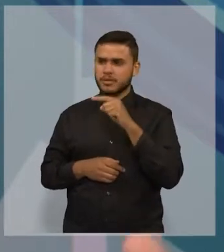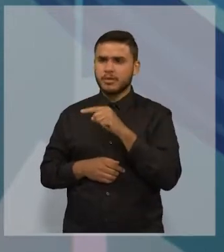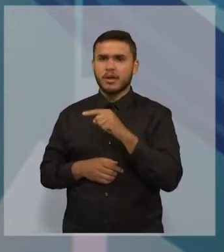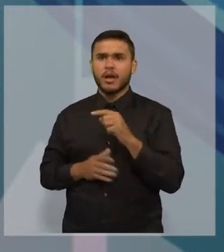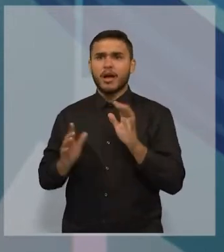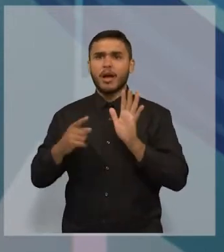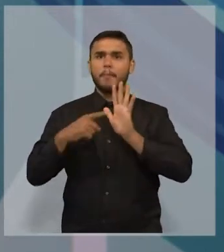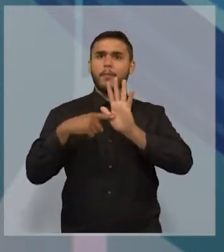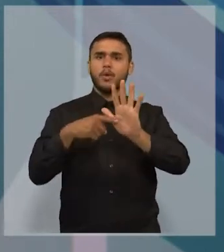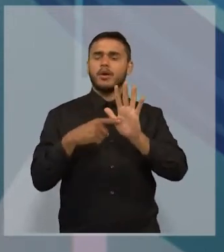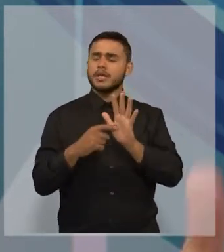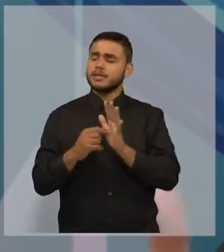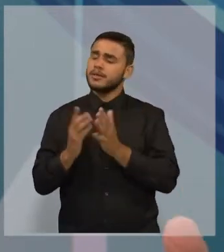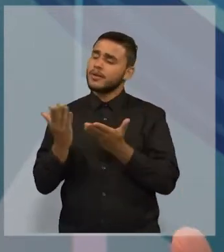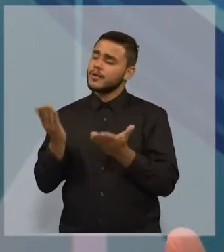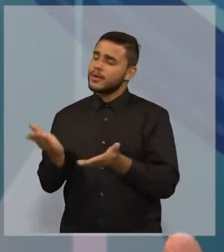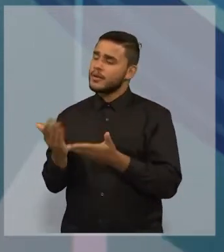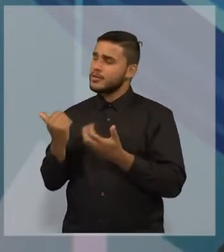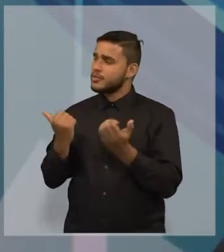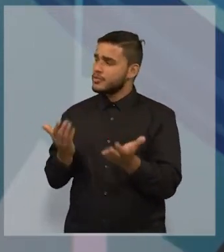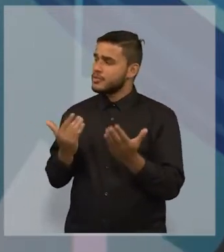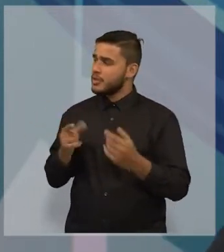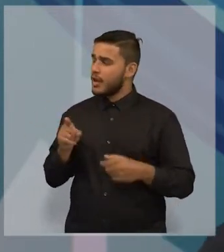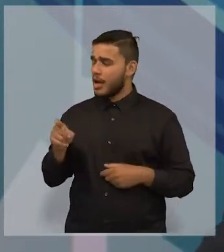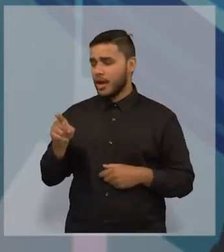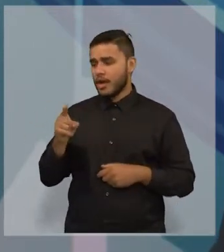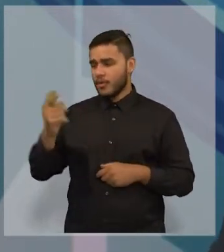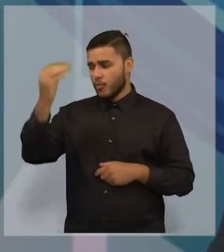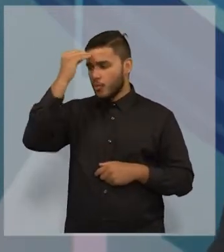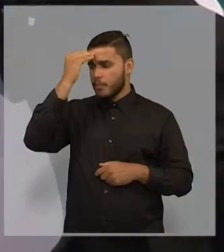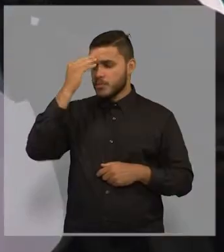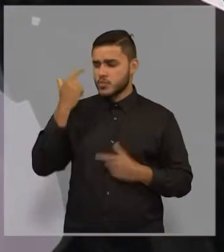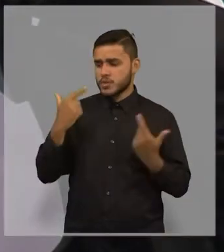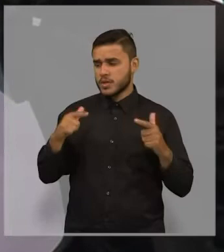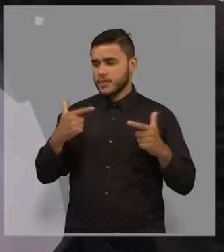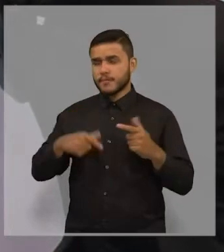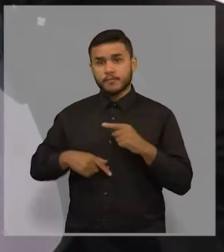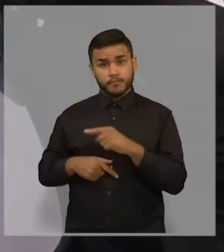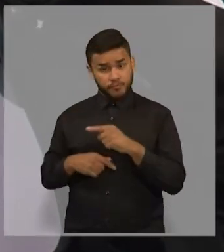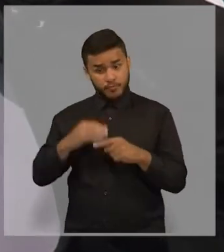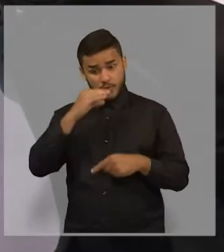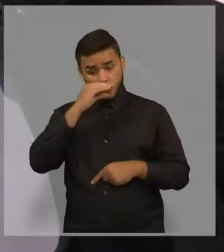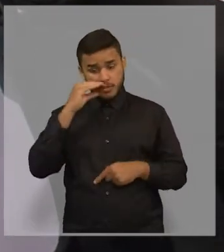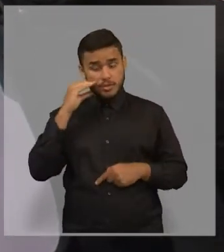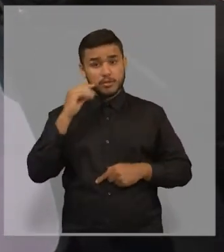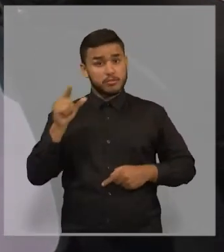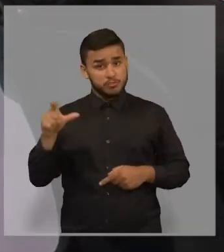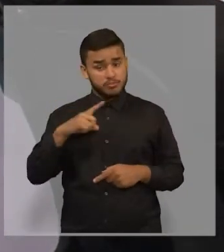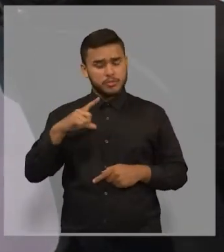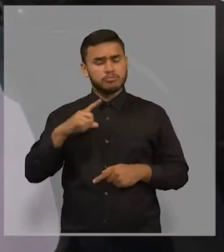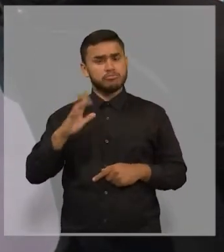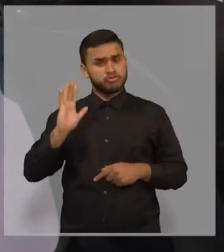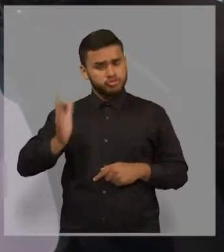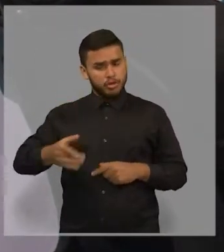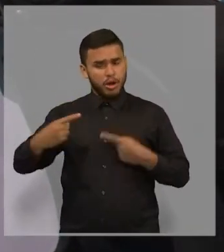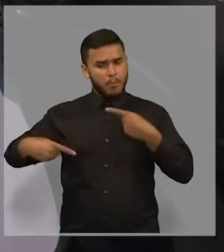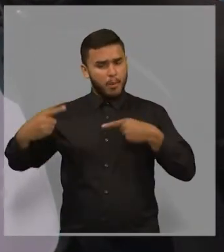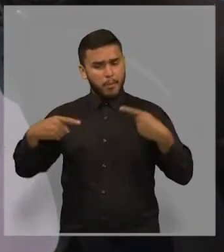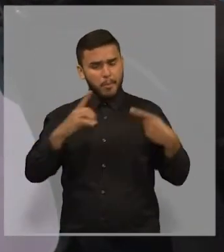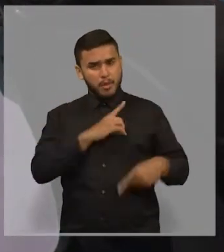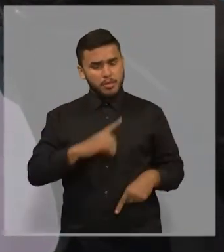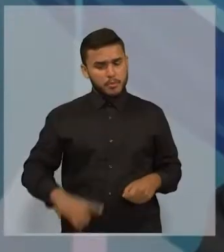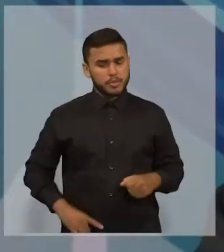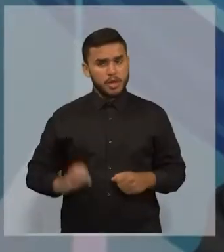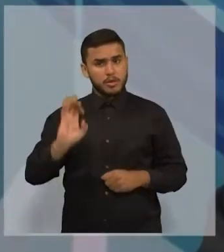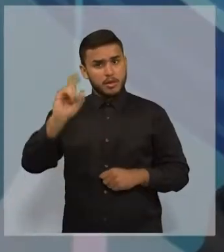o peso, né, do fato, né, minimizando o fato dele ser jovem. Né? Mas um jovem que já